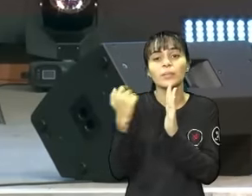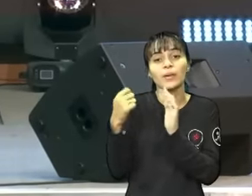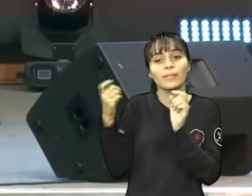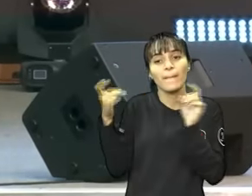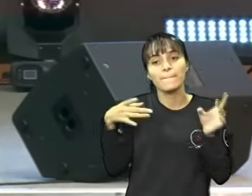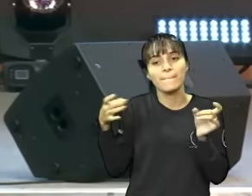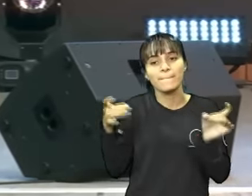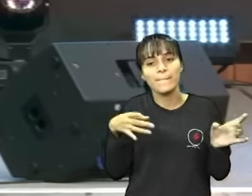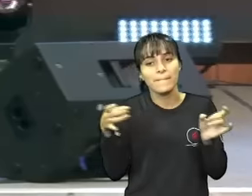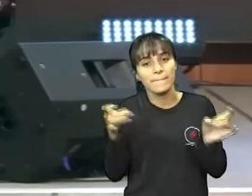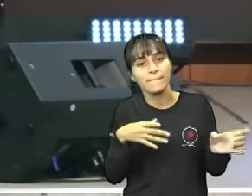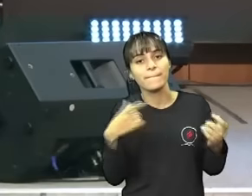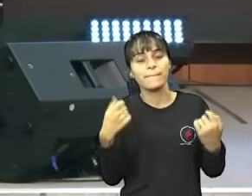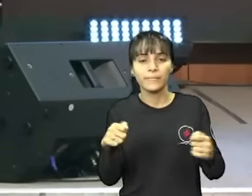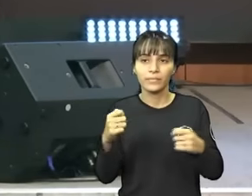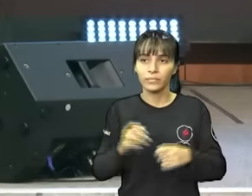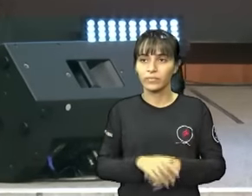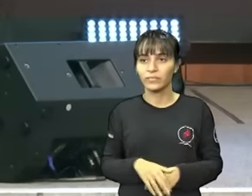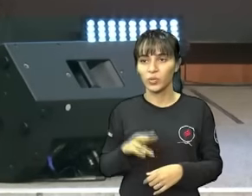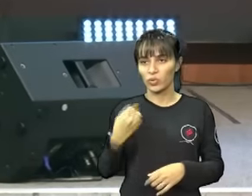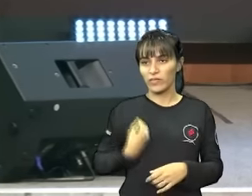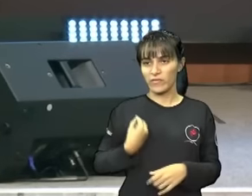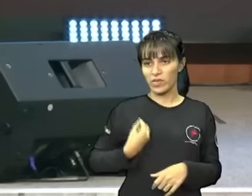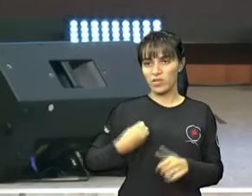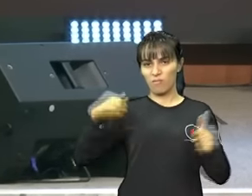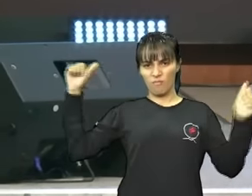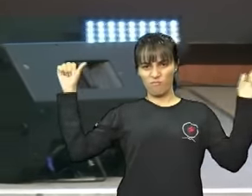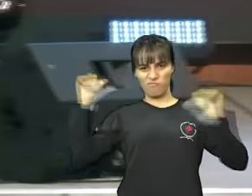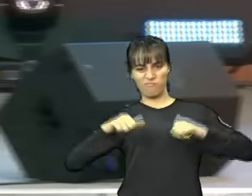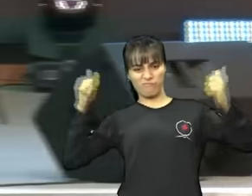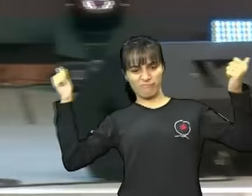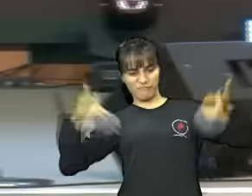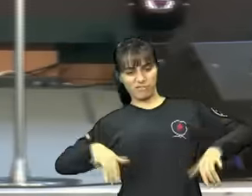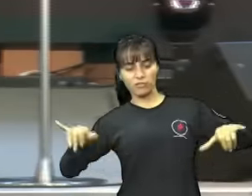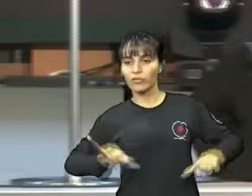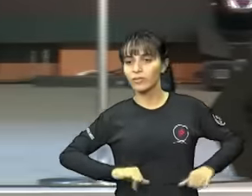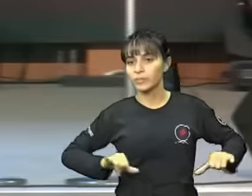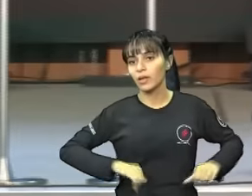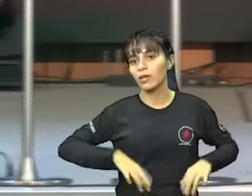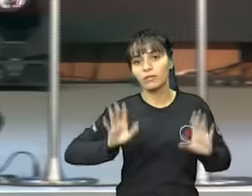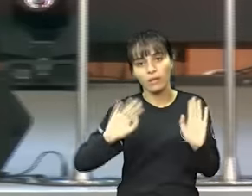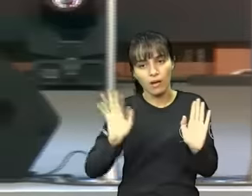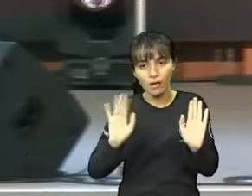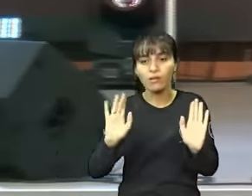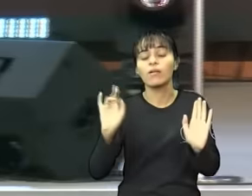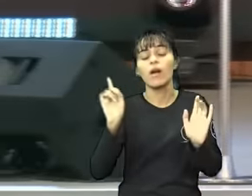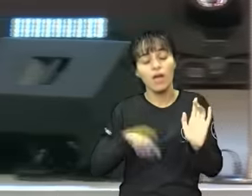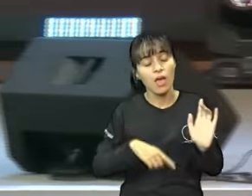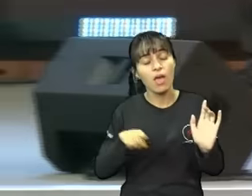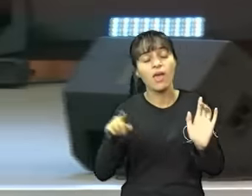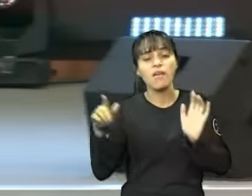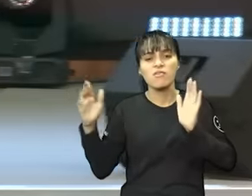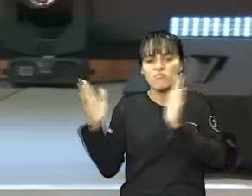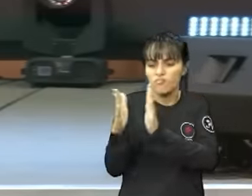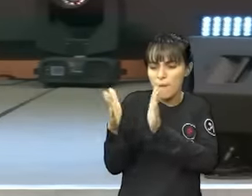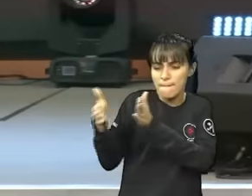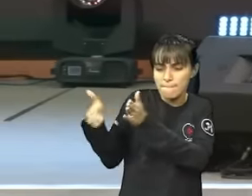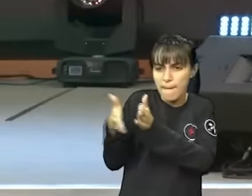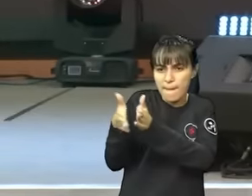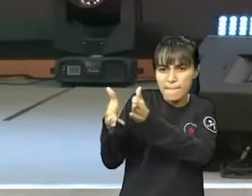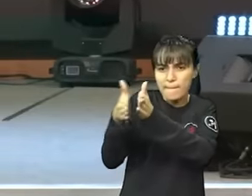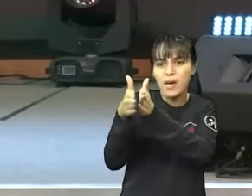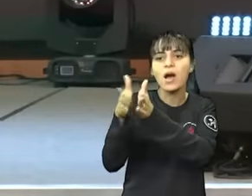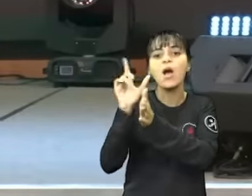renunciar é mas não é vida de desgraçado de sofrimento não é essa é a ideia a ideia do caminho estreito é isso